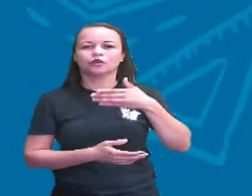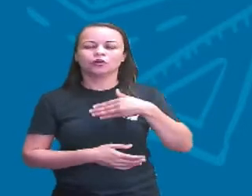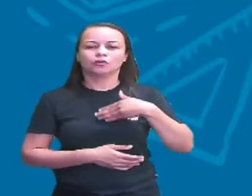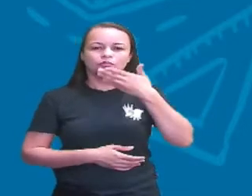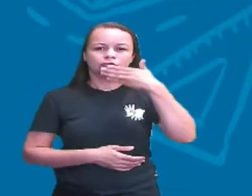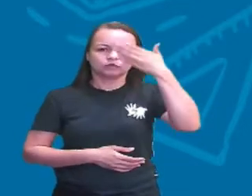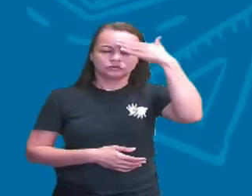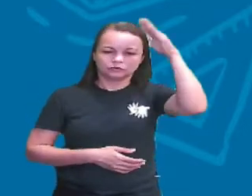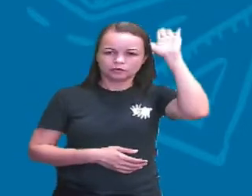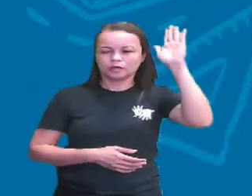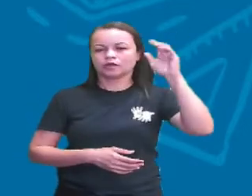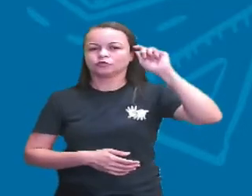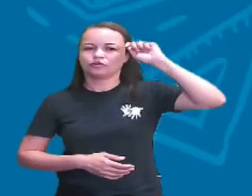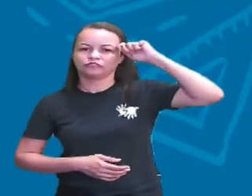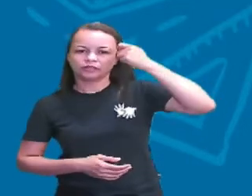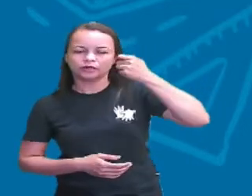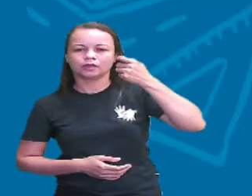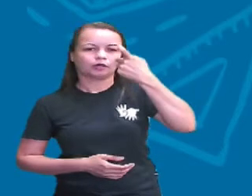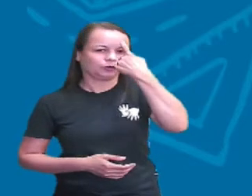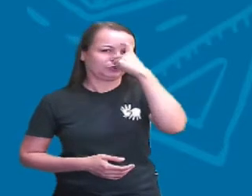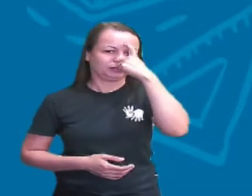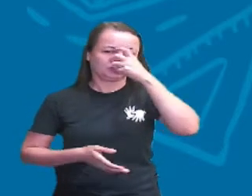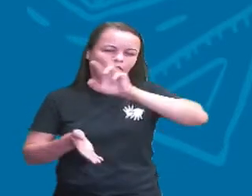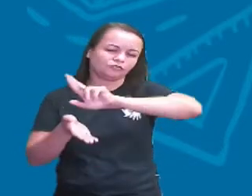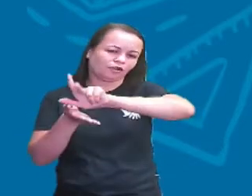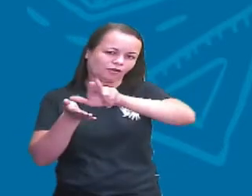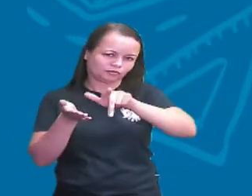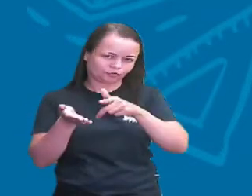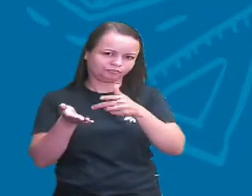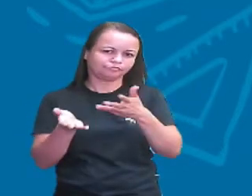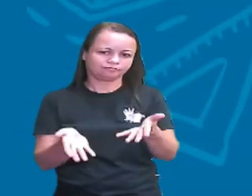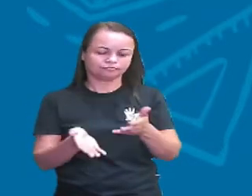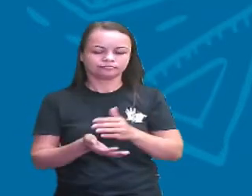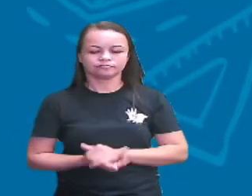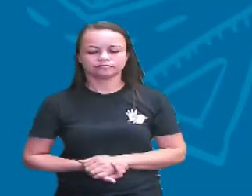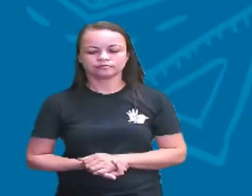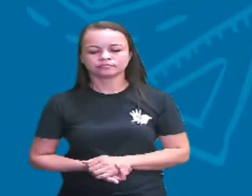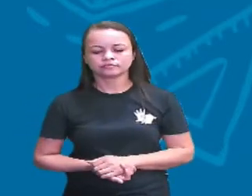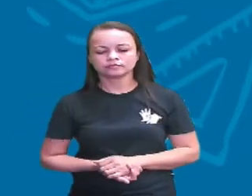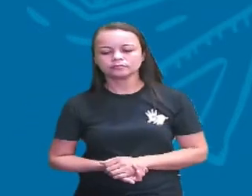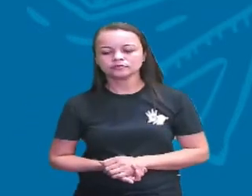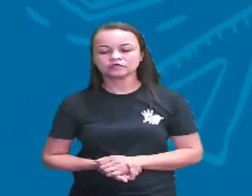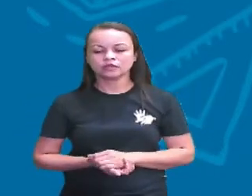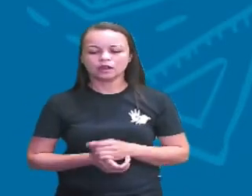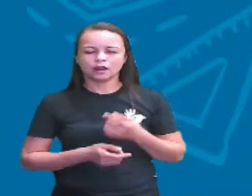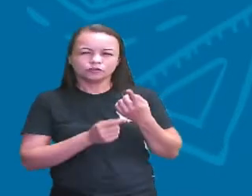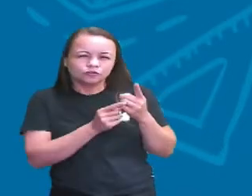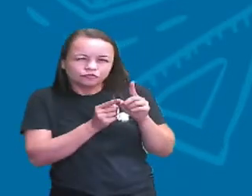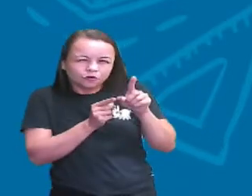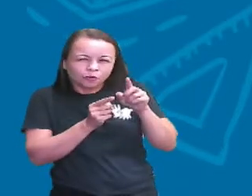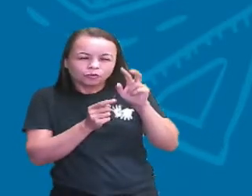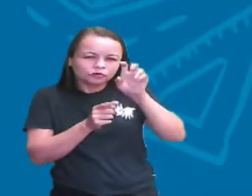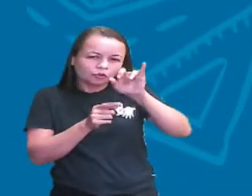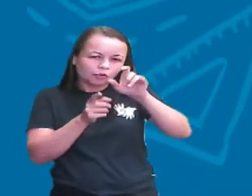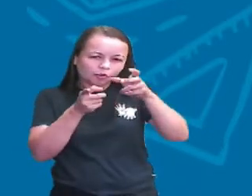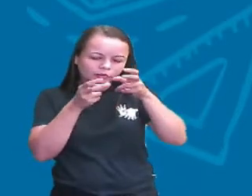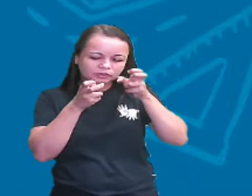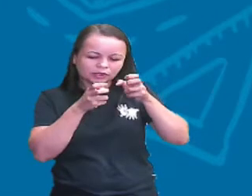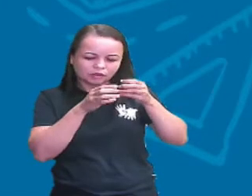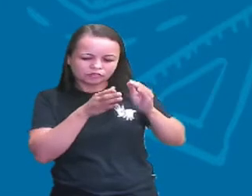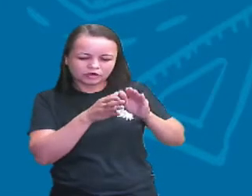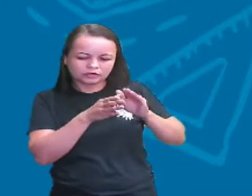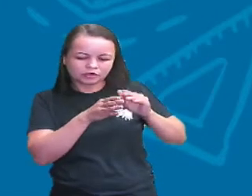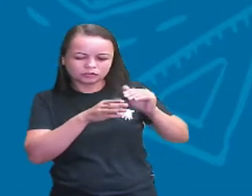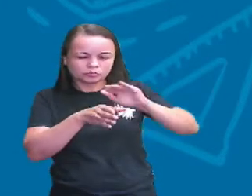um africano, um indiano e etc. Tá? Vejam, lá no fundo, ele está subindo uma montanha. Lá